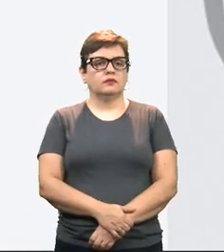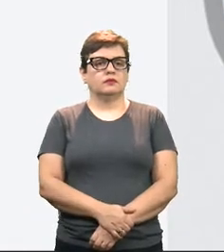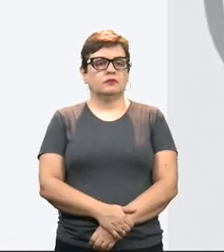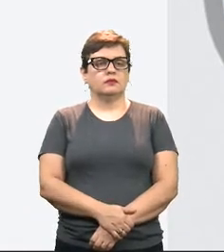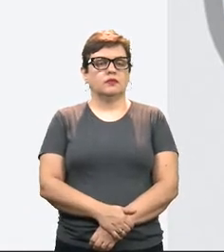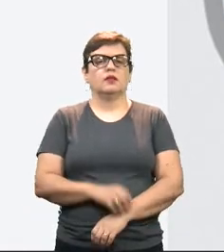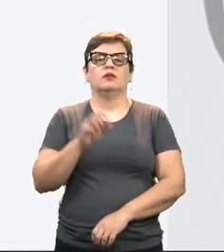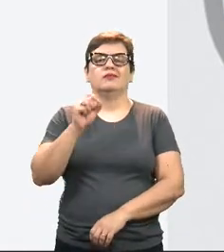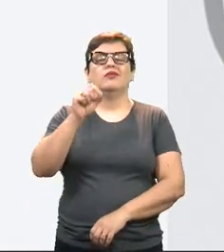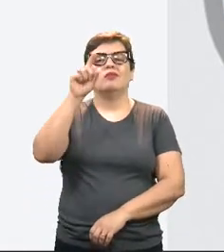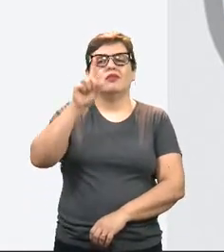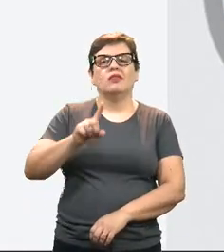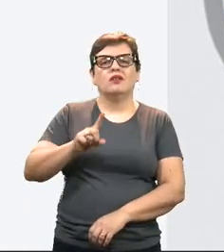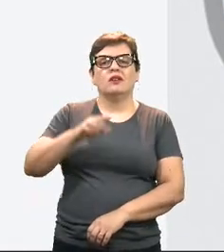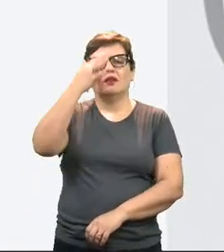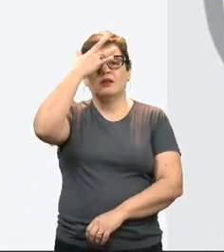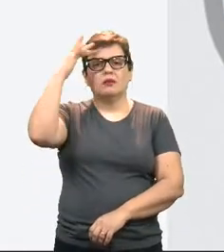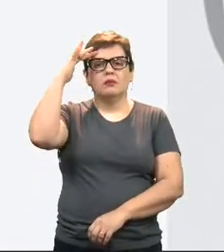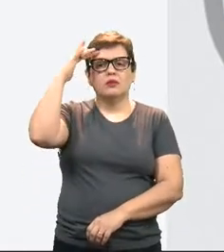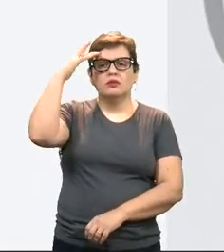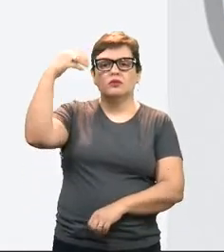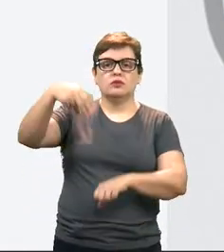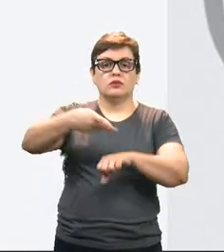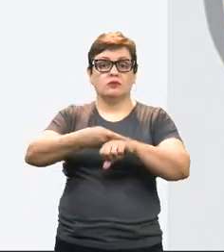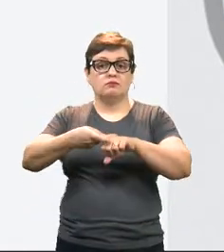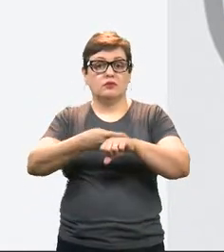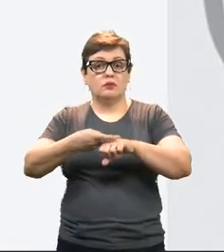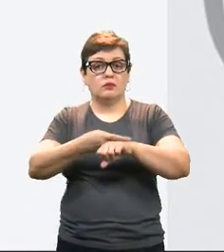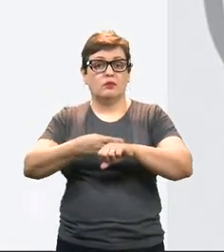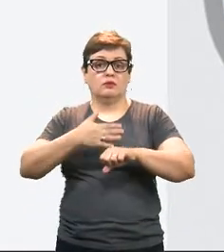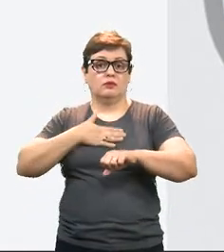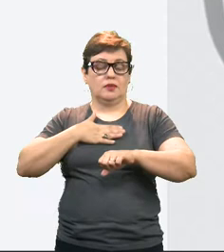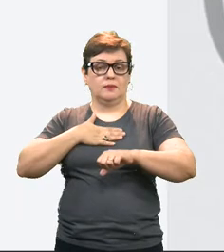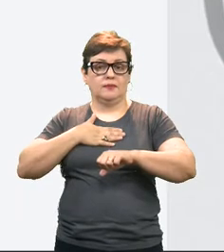Qual é o perfil de paciente que me procura?